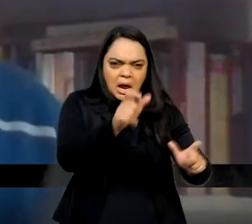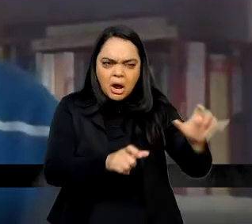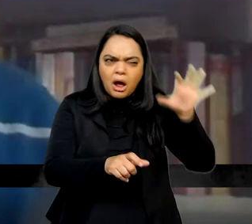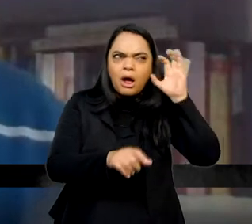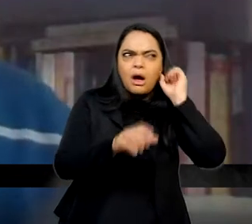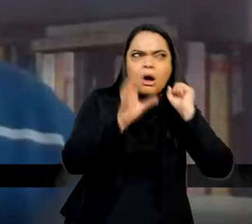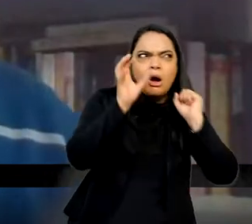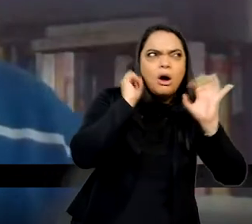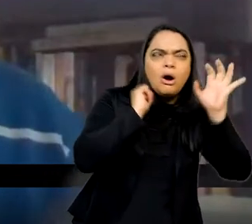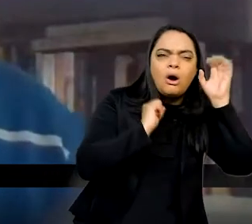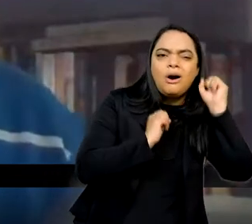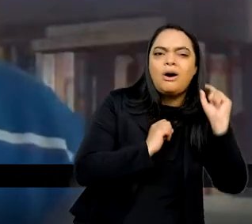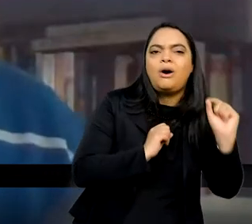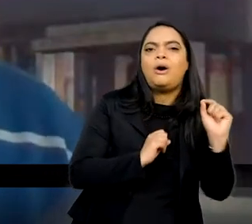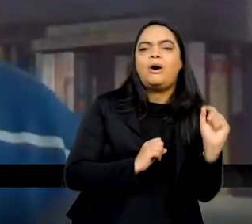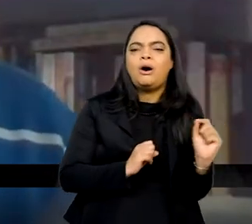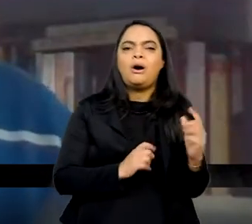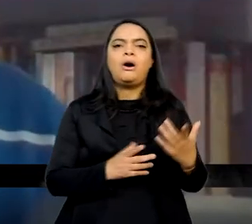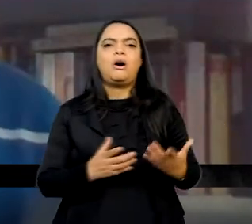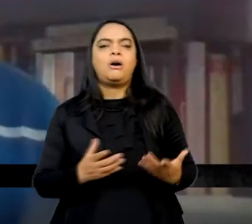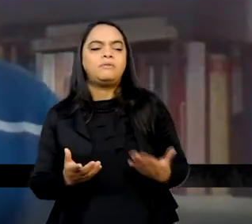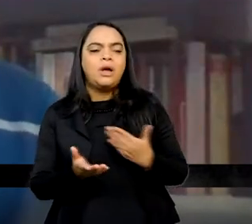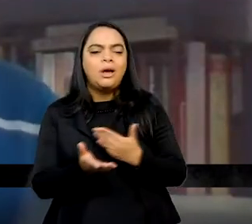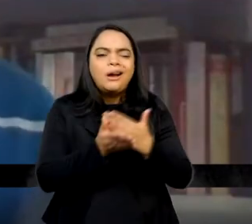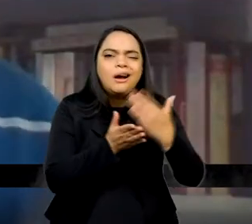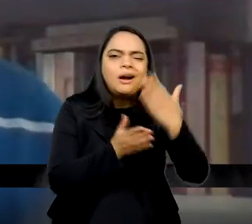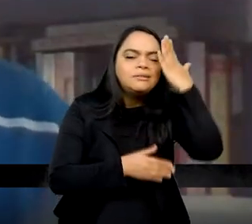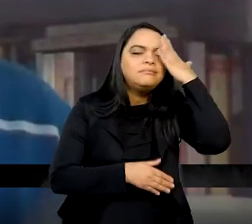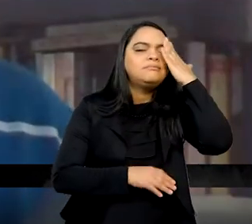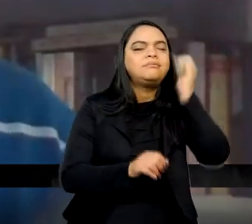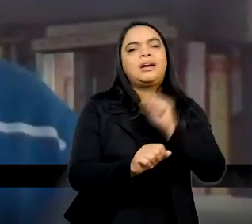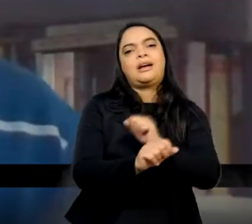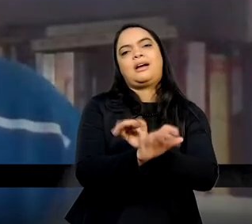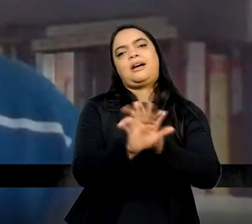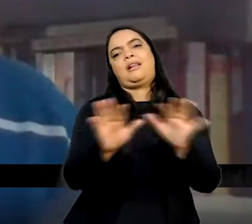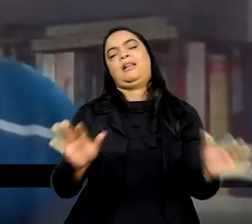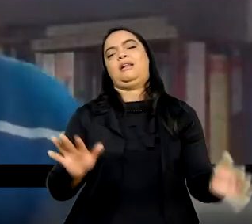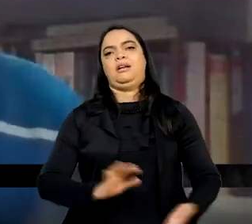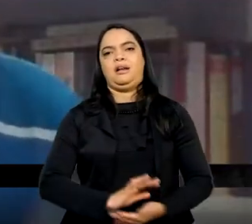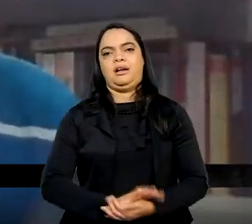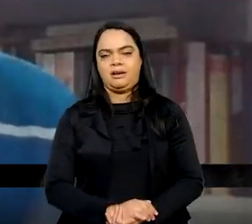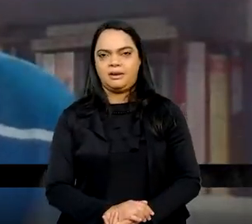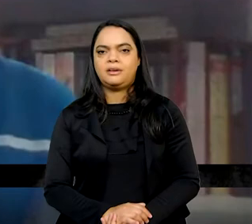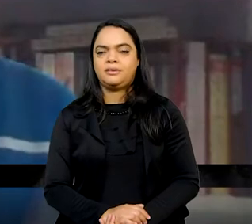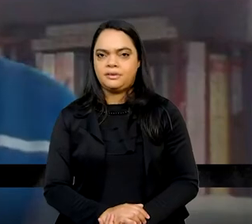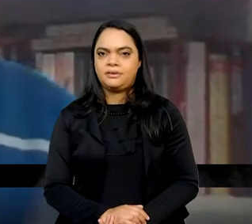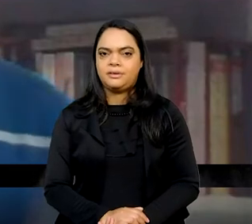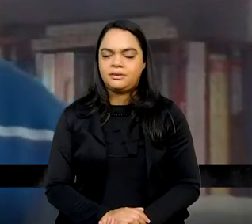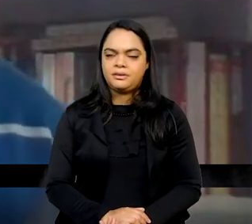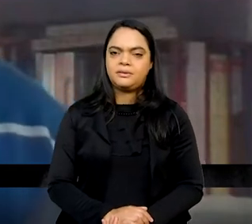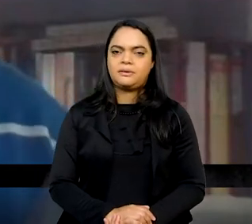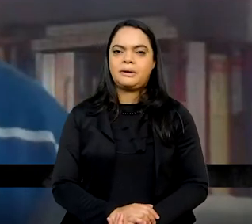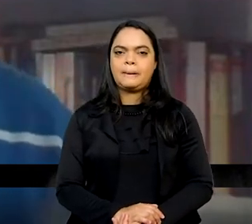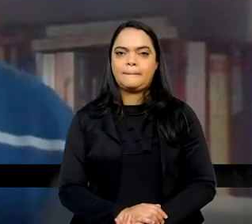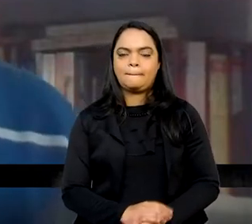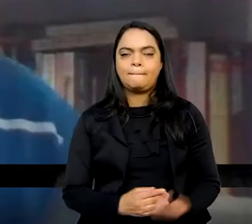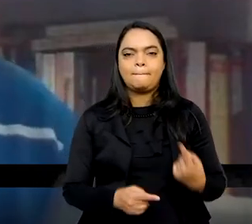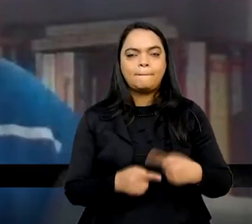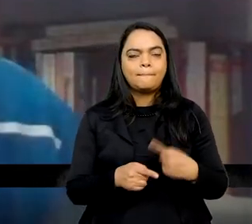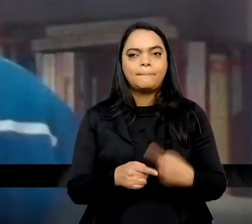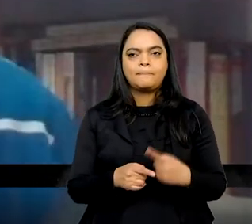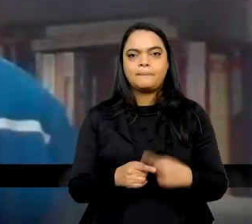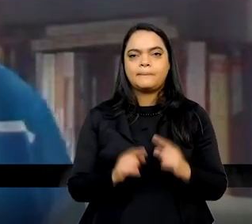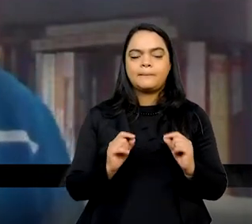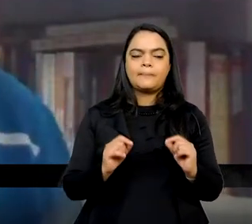eles replicavam, eles faziam suas próprias leituras. Isso é muito comum, porque pichações que faziam de madrugada nas